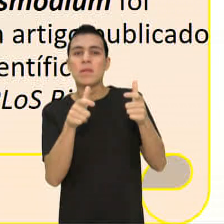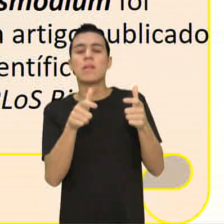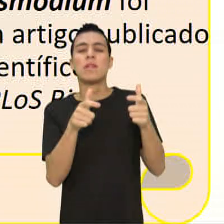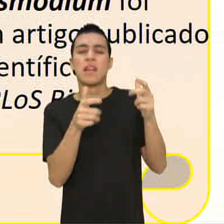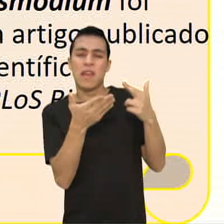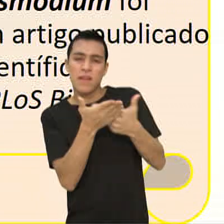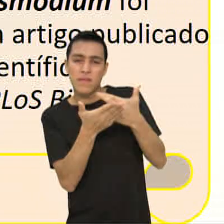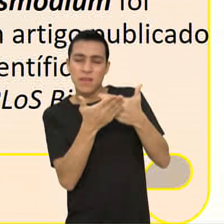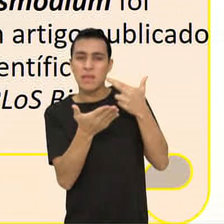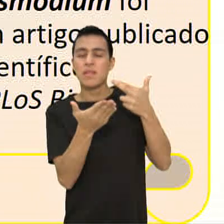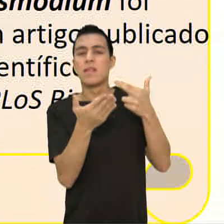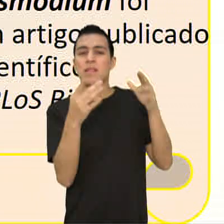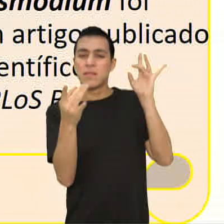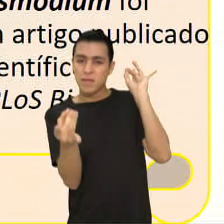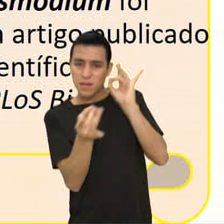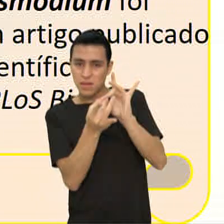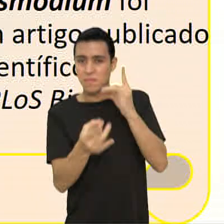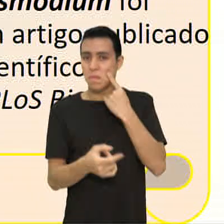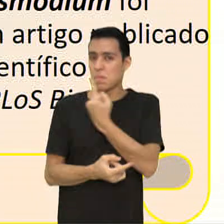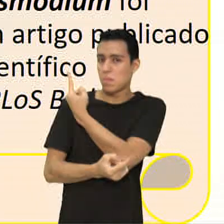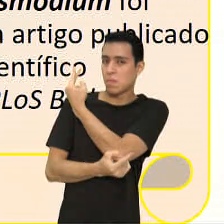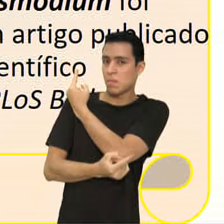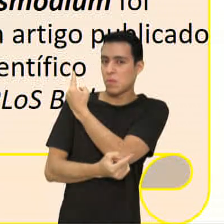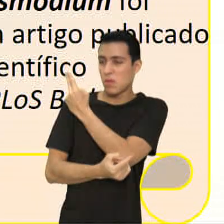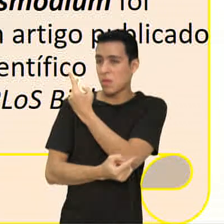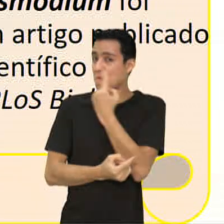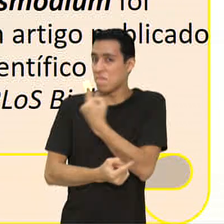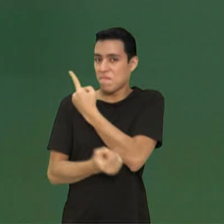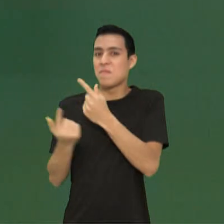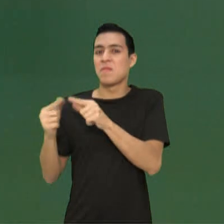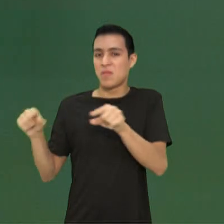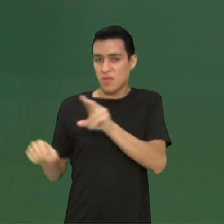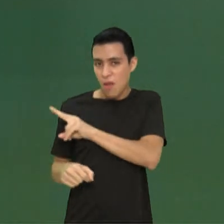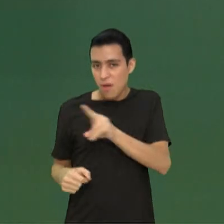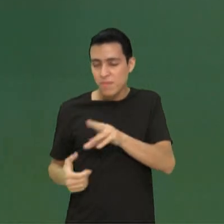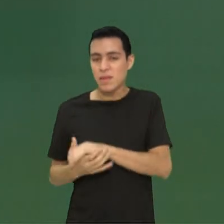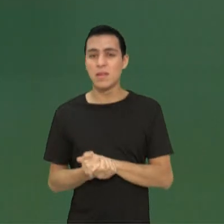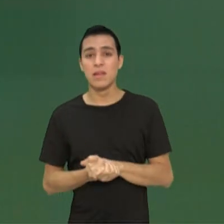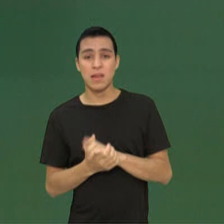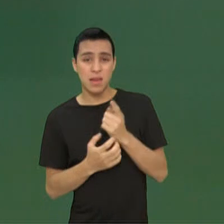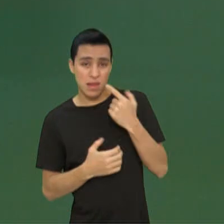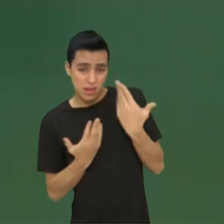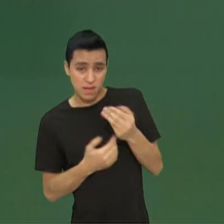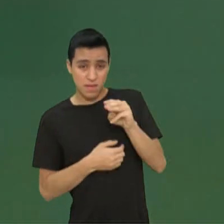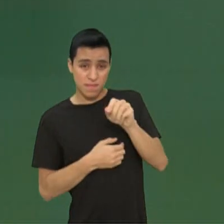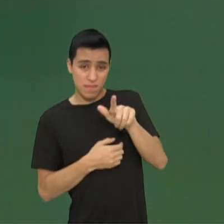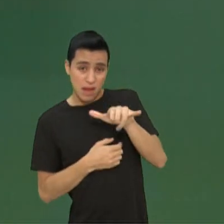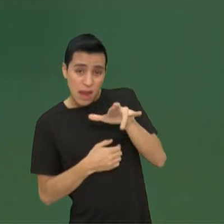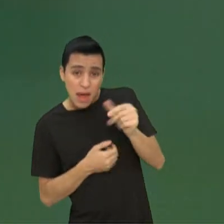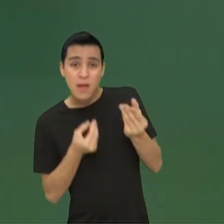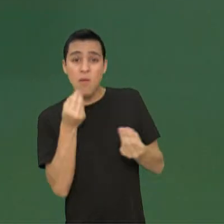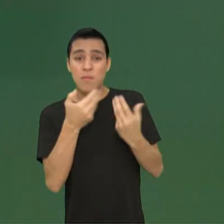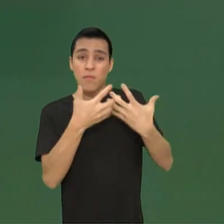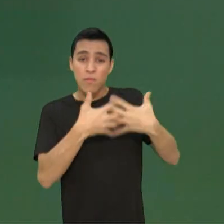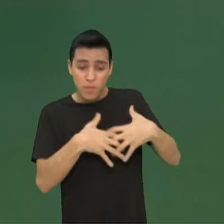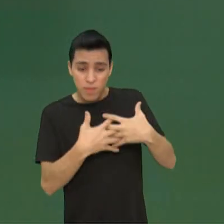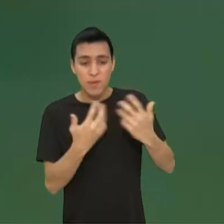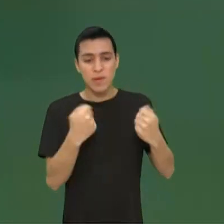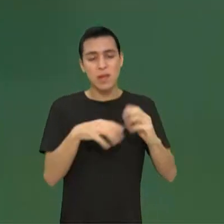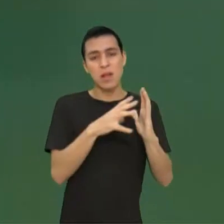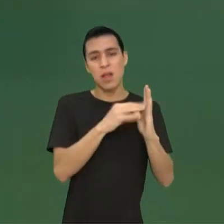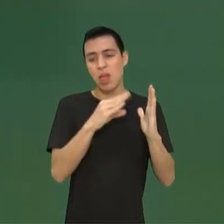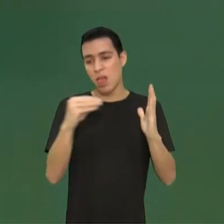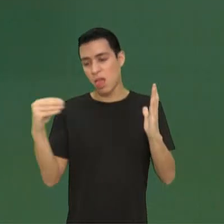científico especializado PLOS Biology. Gente, a malária, para ela funcionar, ela precisa fazer várias